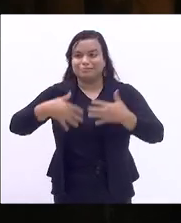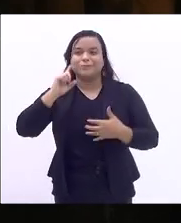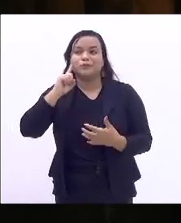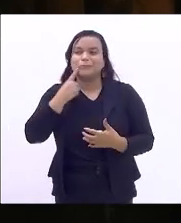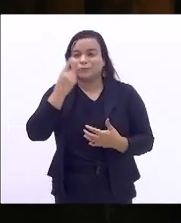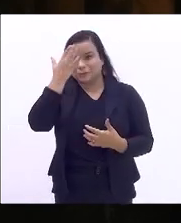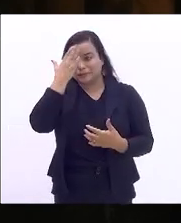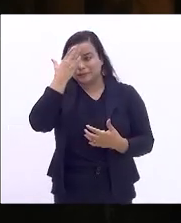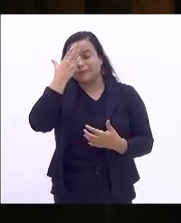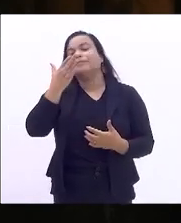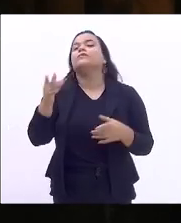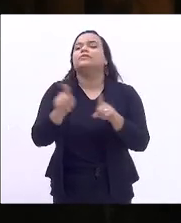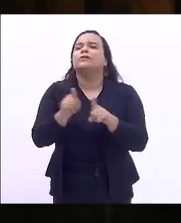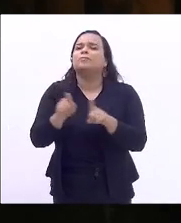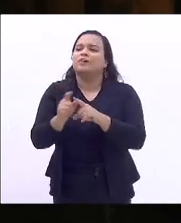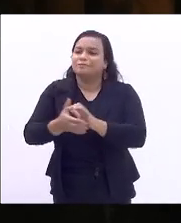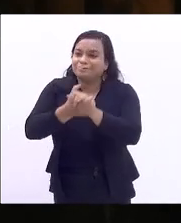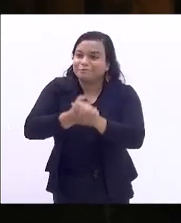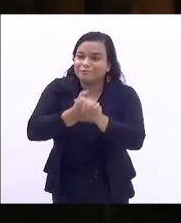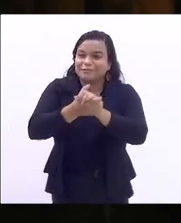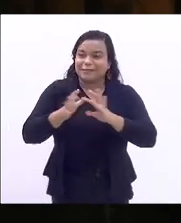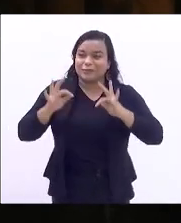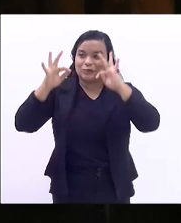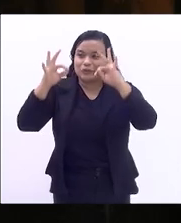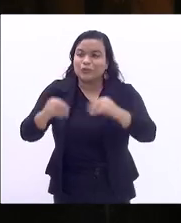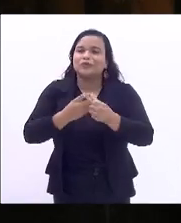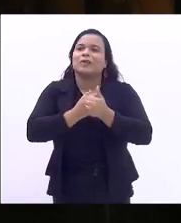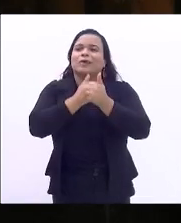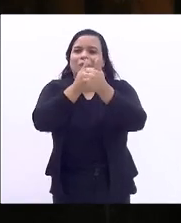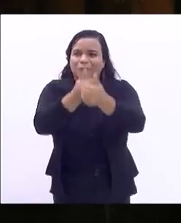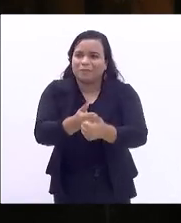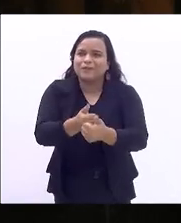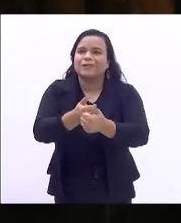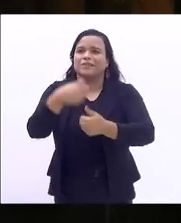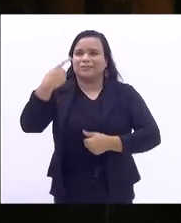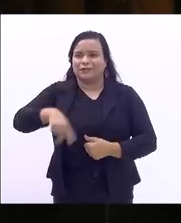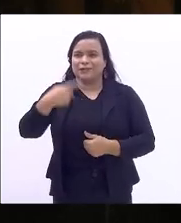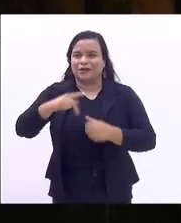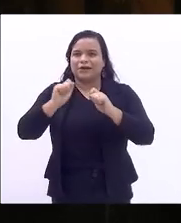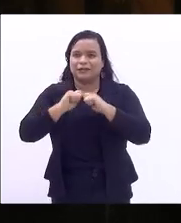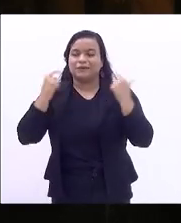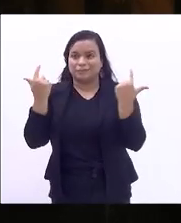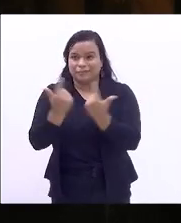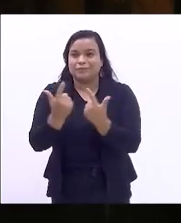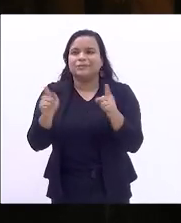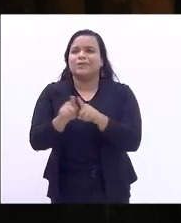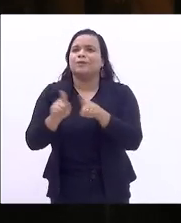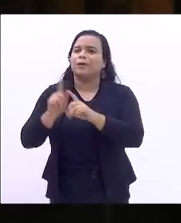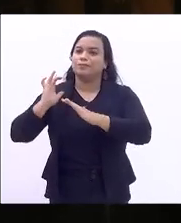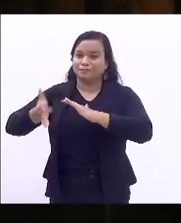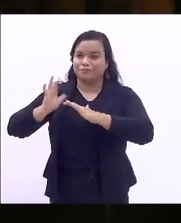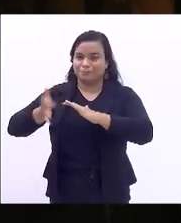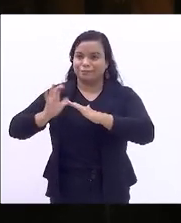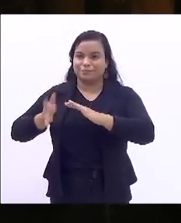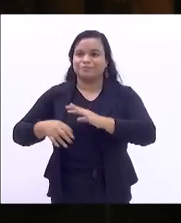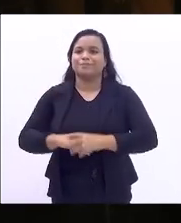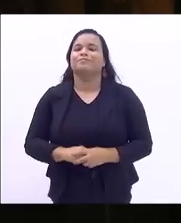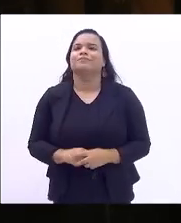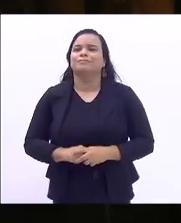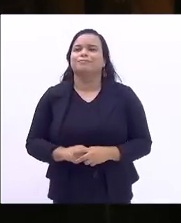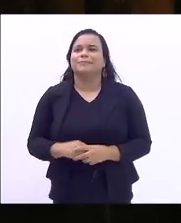quero saudar também a todos que nos acompanham através da TV alerj e nas nossas redes sociais